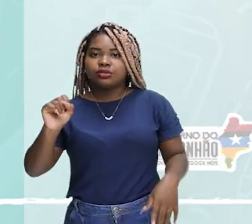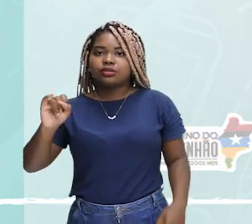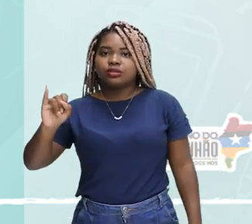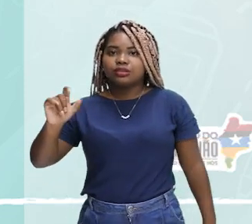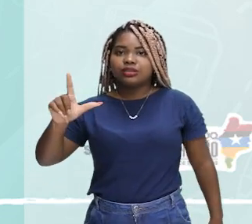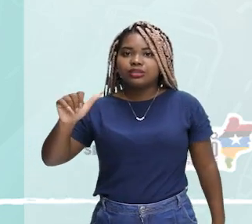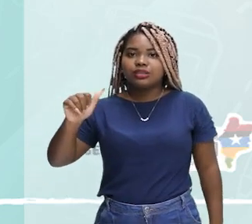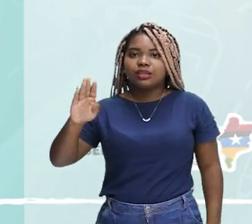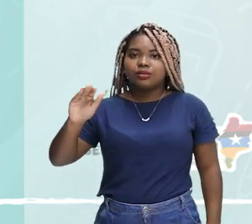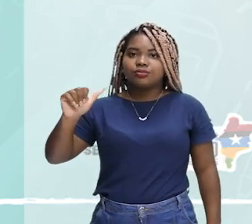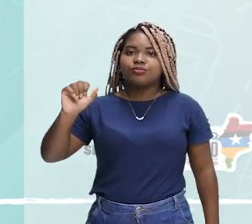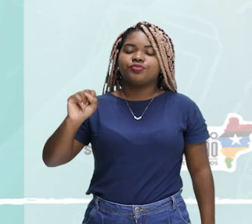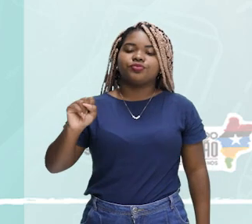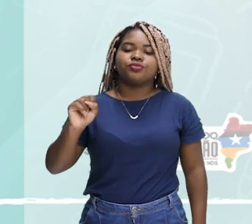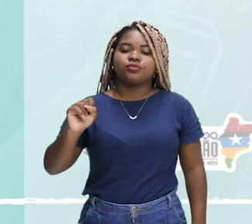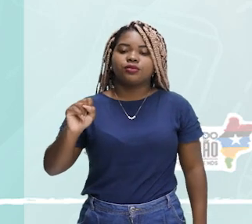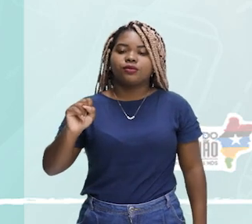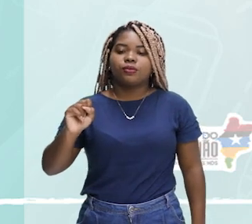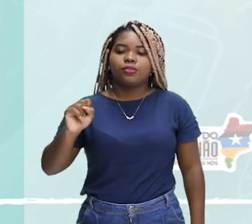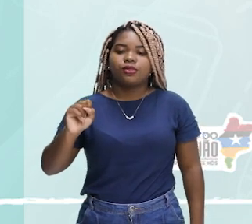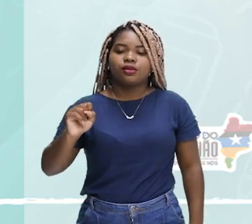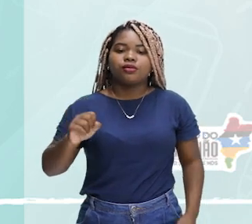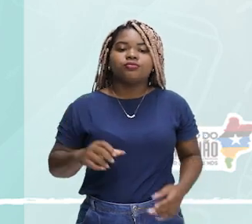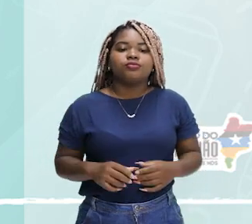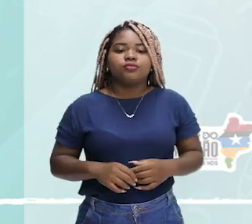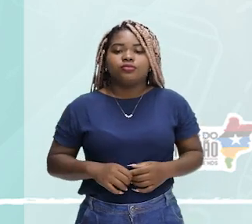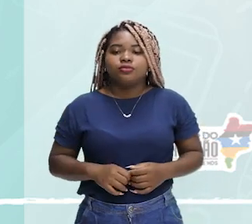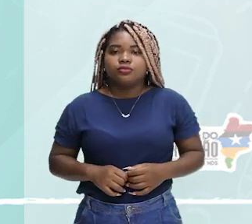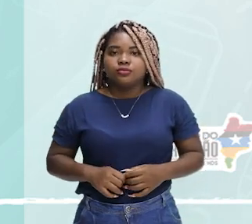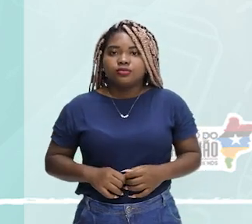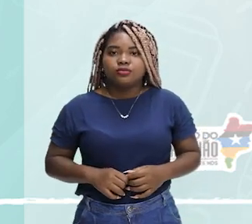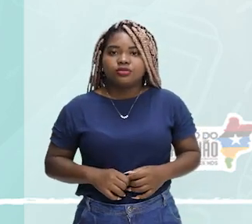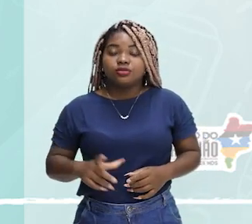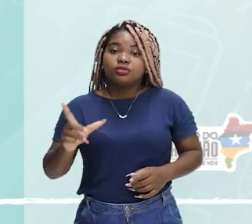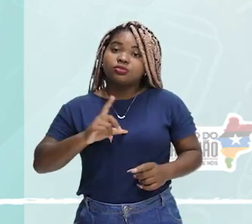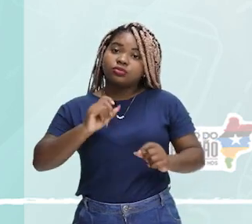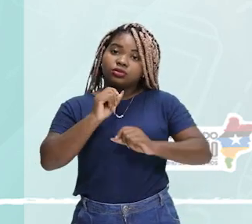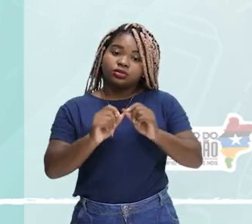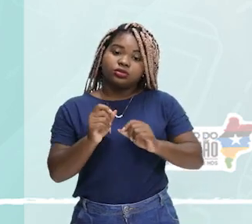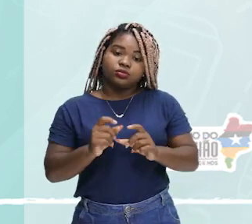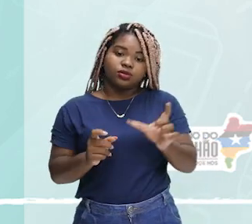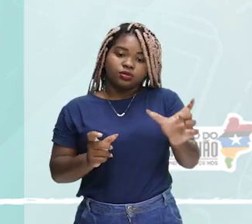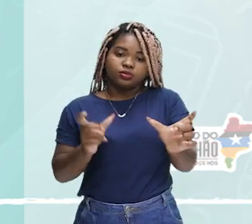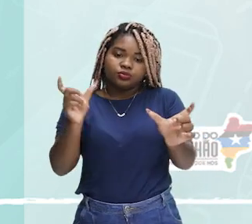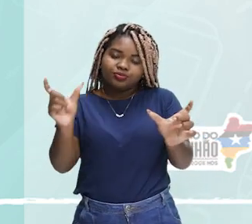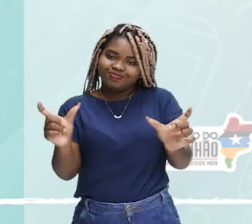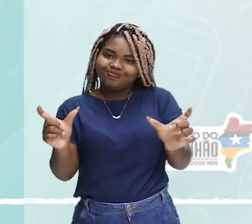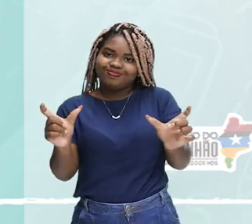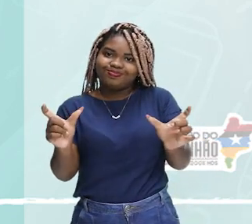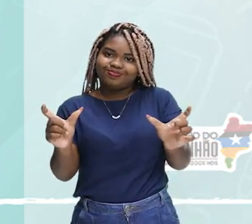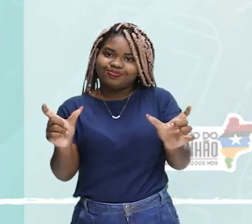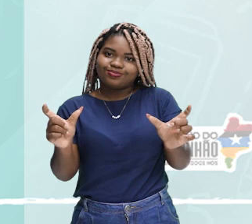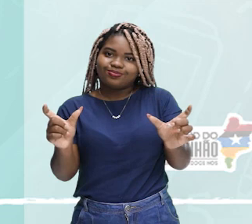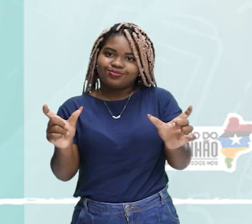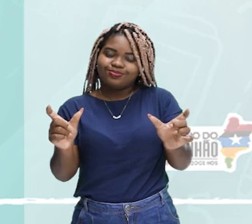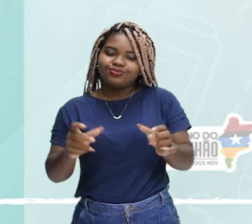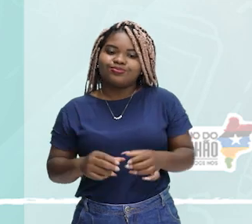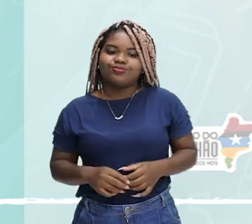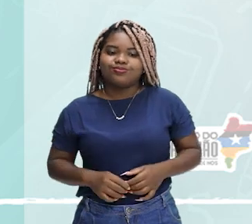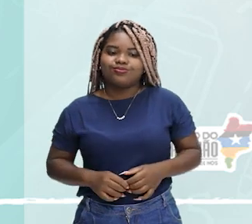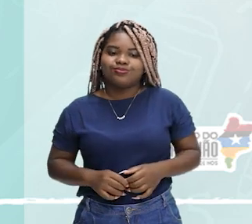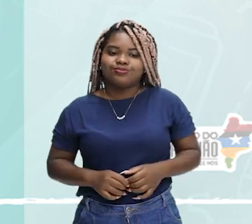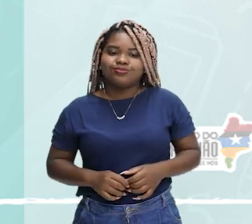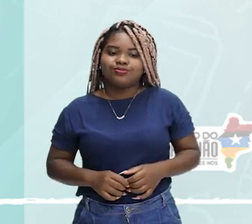duas juntinhas, hiato, eu tenho uma vogal em uma sílaba e a outra vogal na outra sílaba. Então,